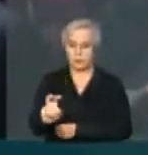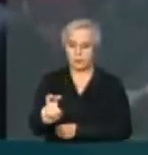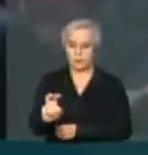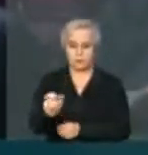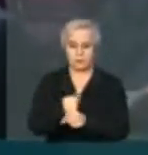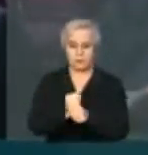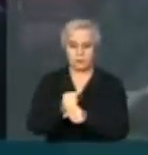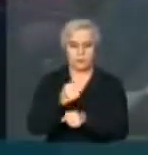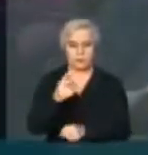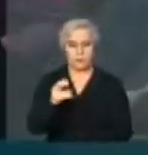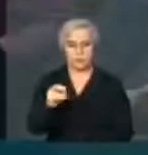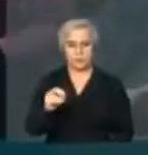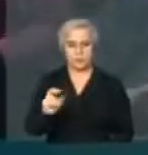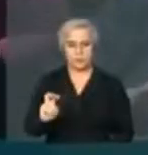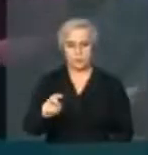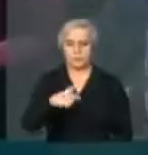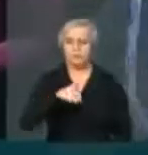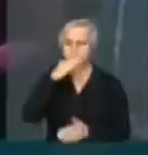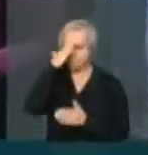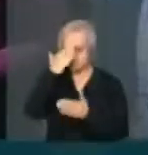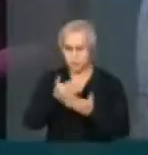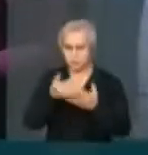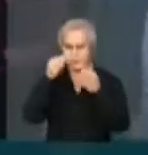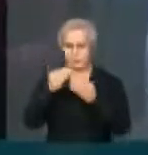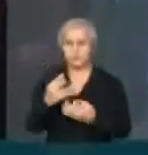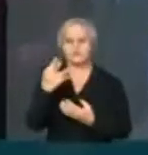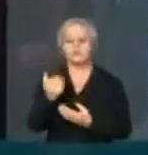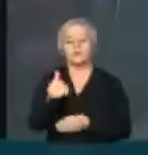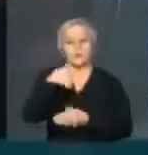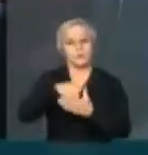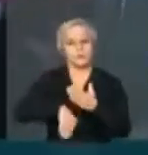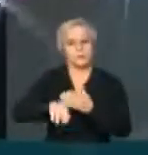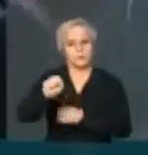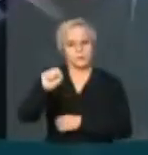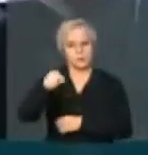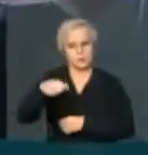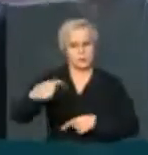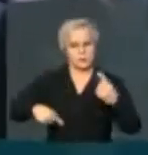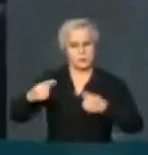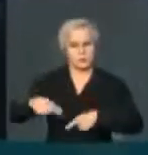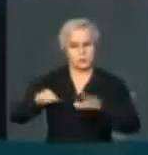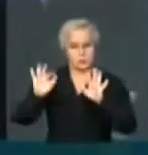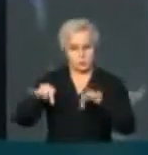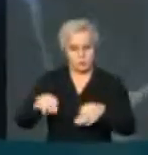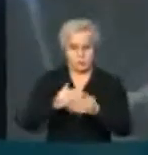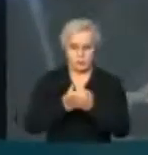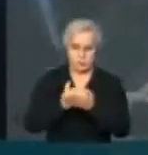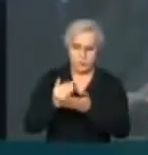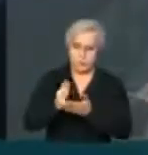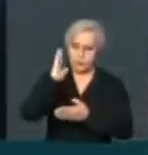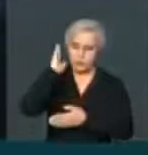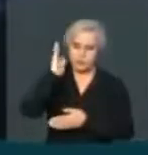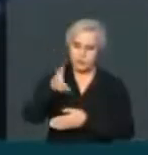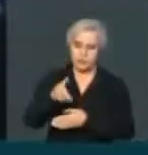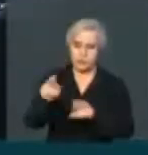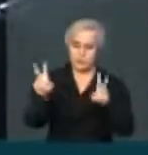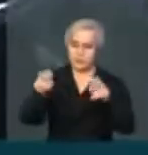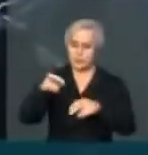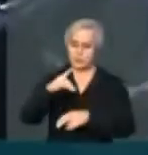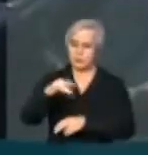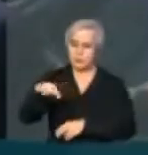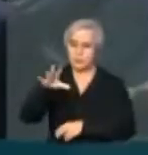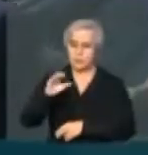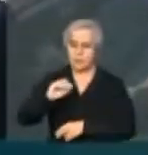de 2005. Tenho certeza que nós vamos votar sim para o encerramento de discussão, para que nós possamos ir direto ao mérito da